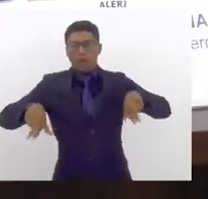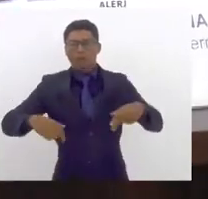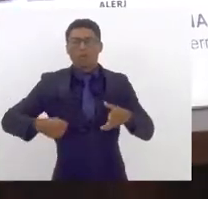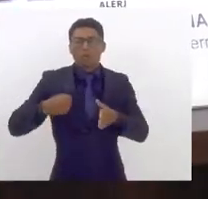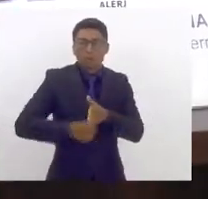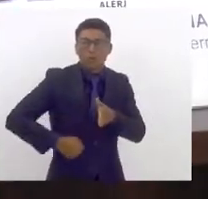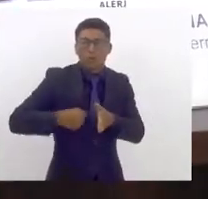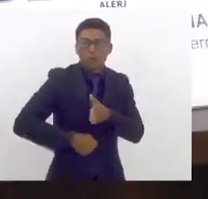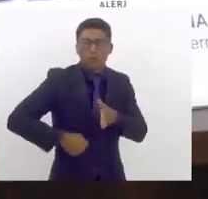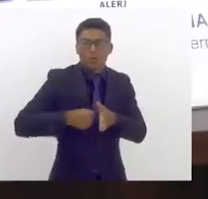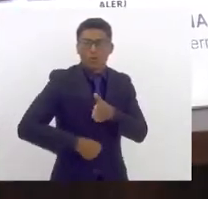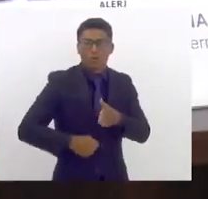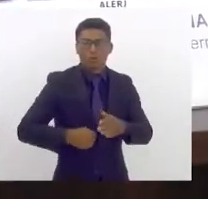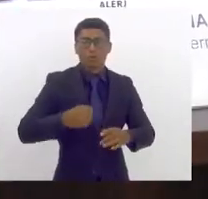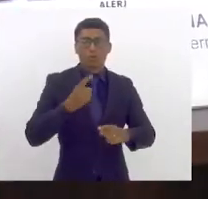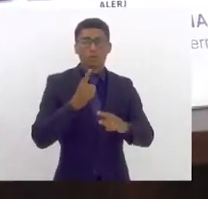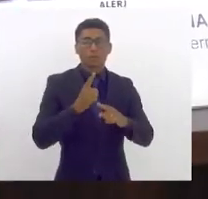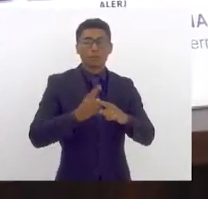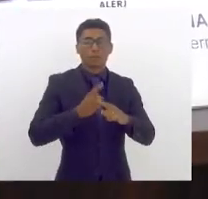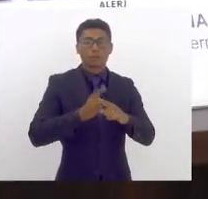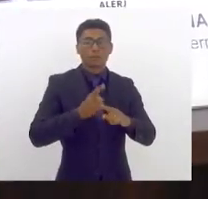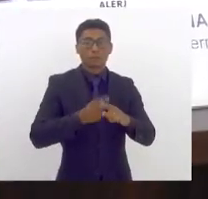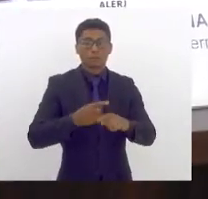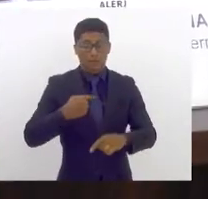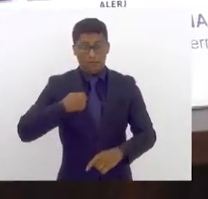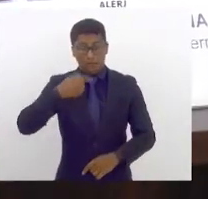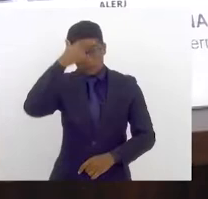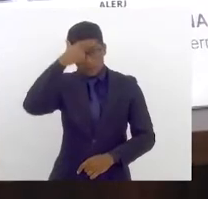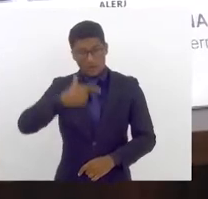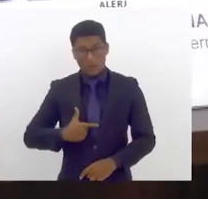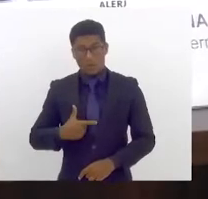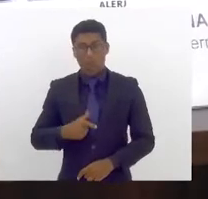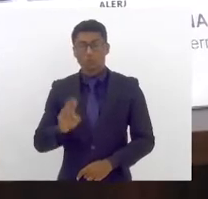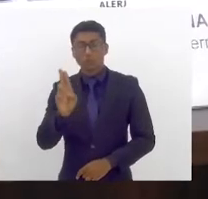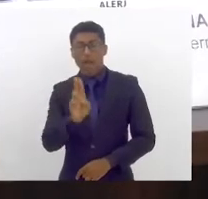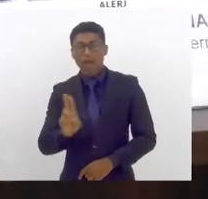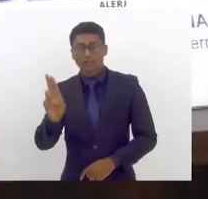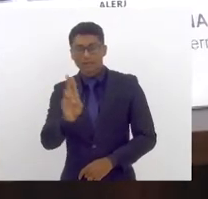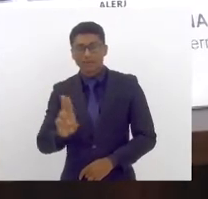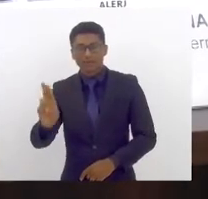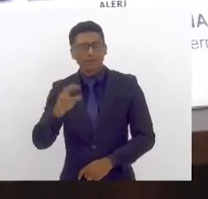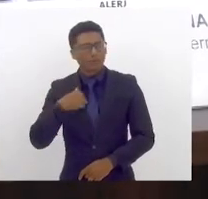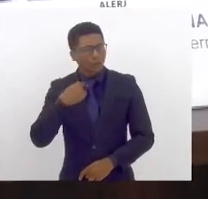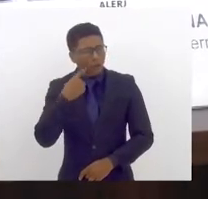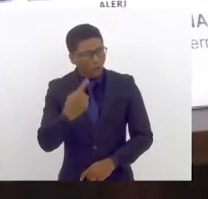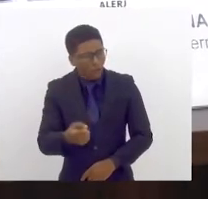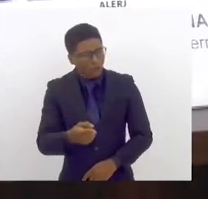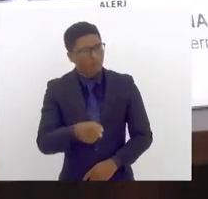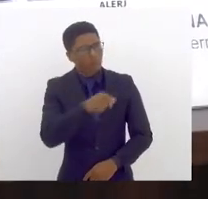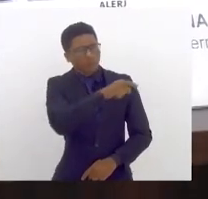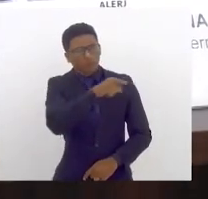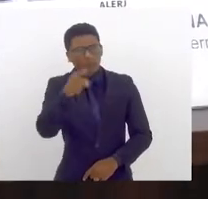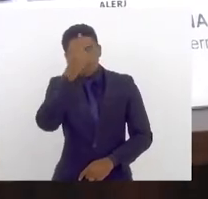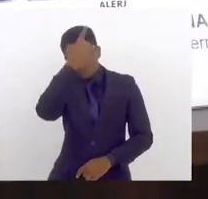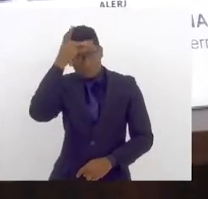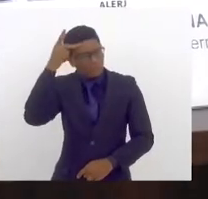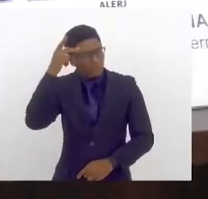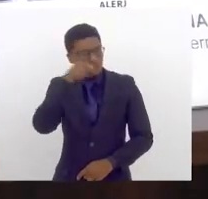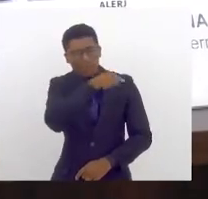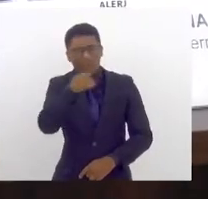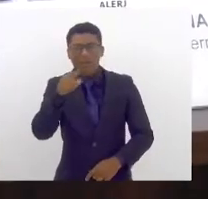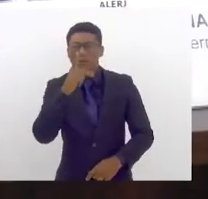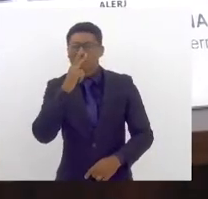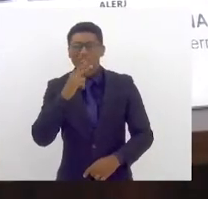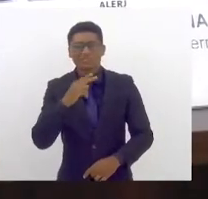eu estive no eu estive no serviço e vi como é a situação das pessoas que não tem acesso